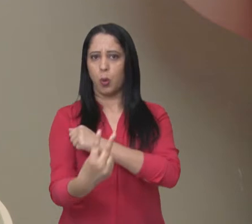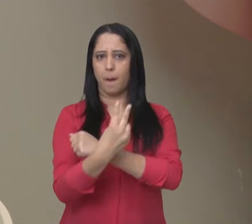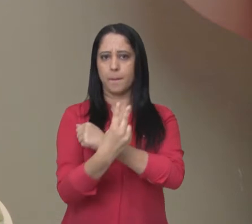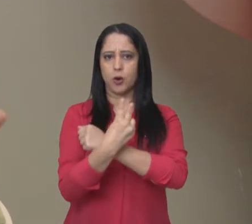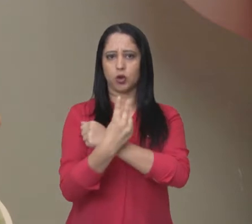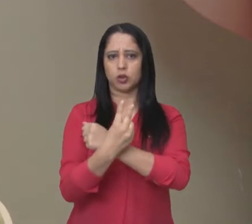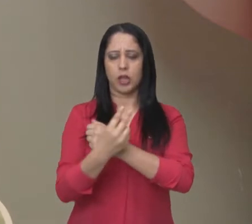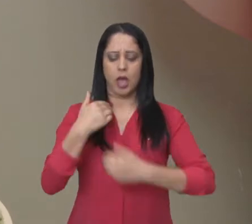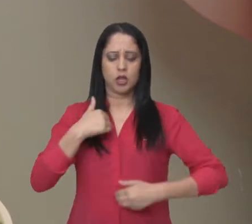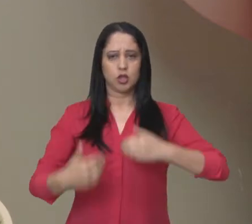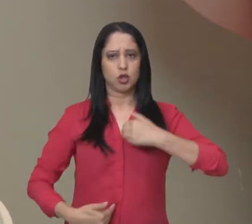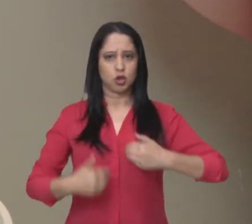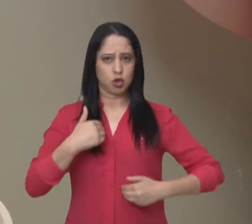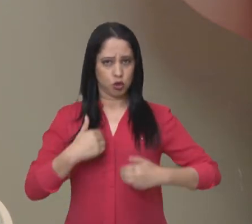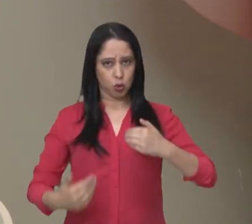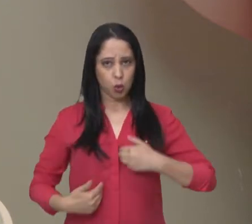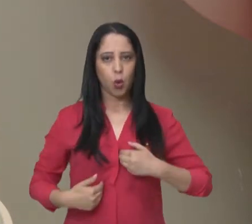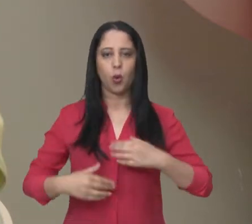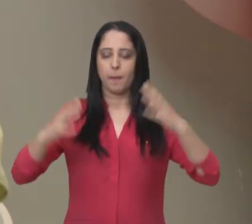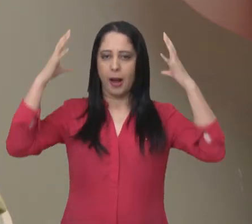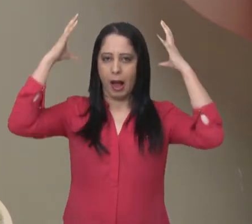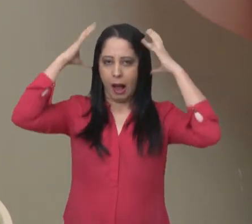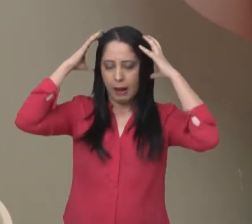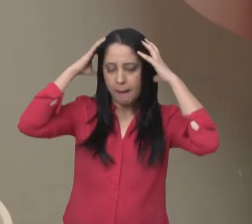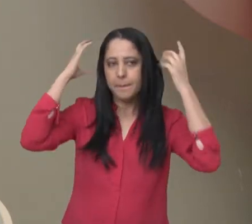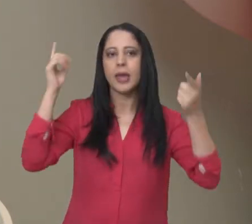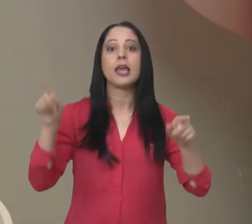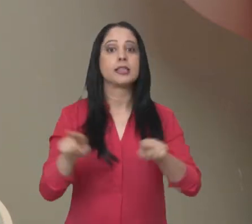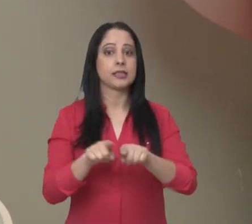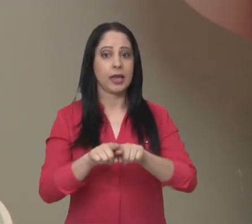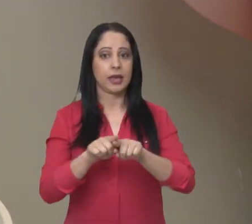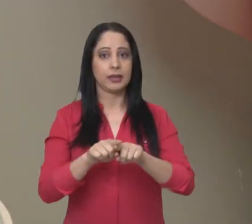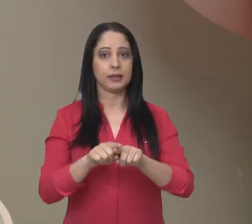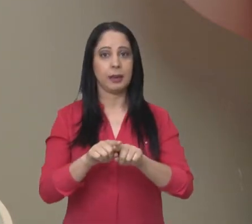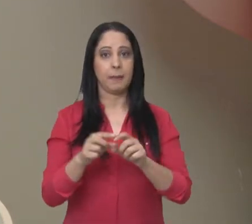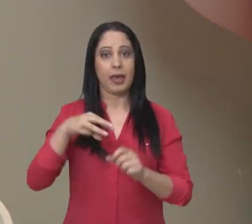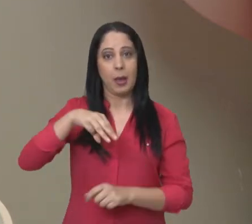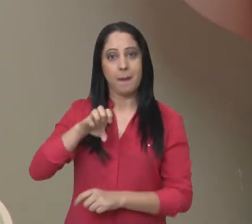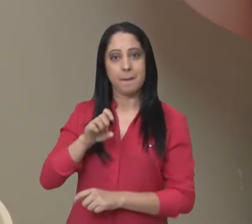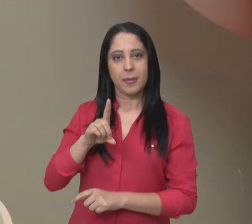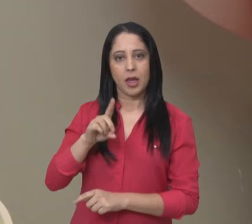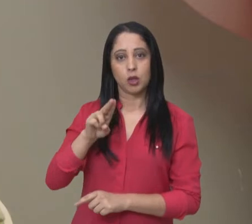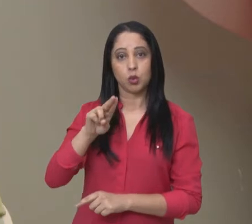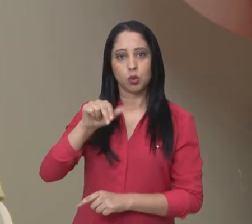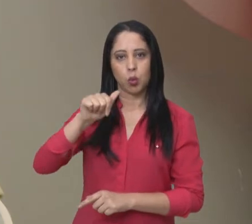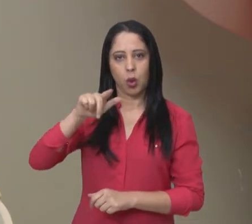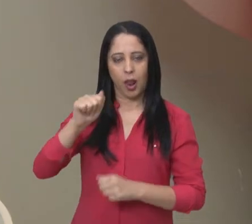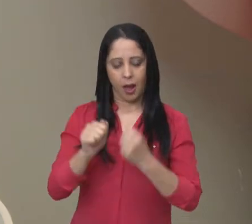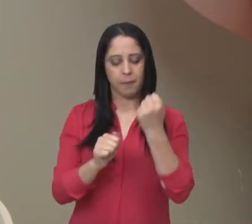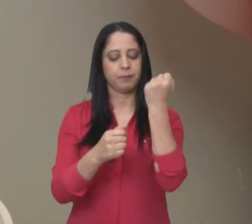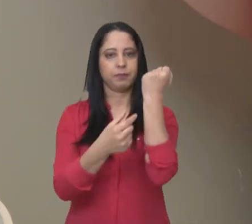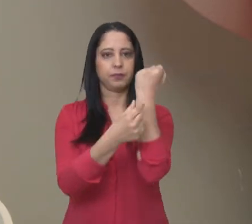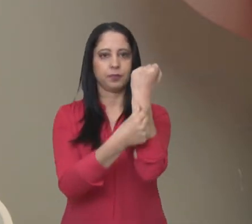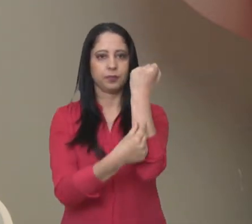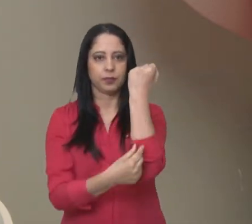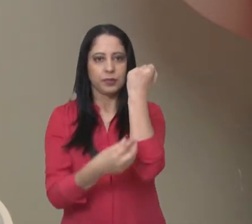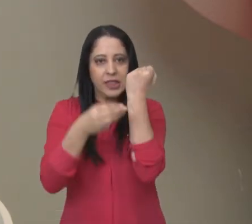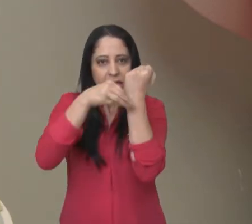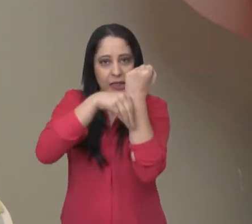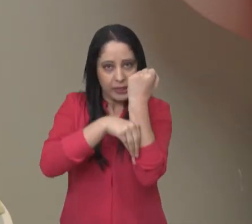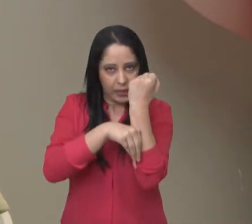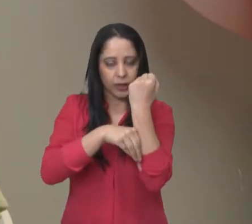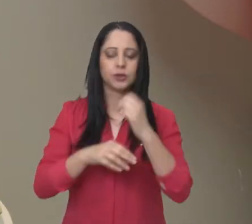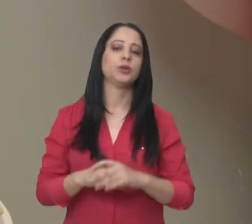aos nossos membros, a cabeça, além de proteger também a nossa medula espinhal. E para entender um pouco mais sobre